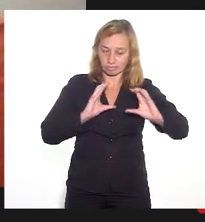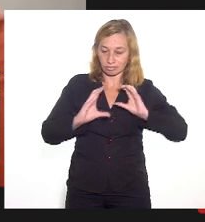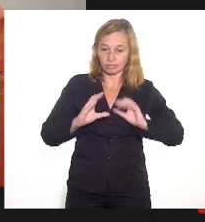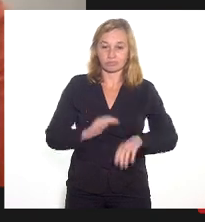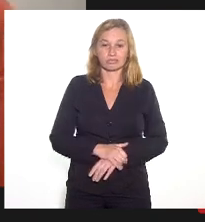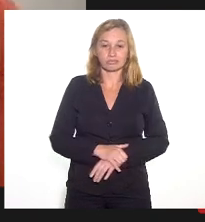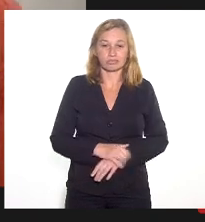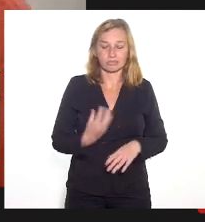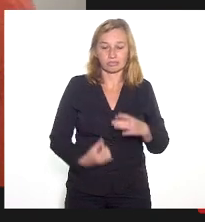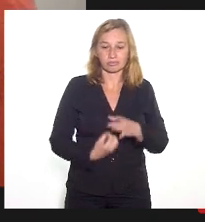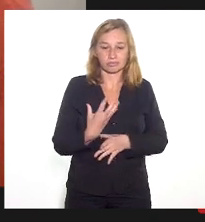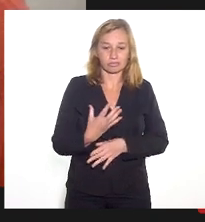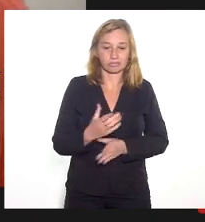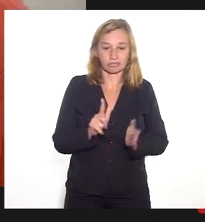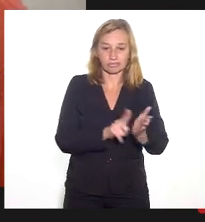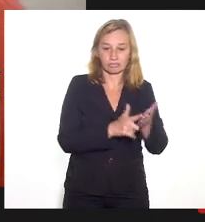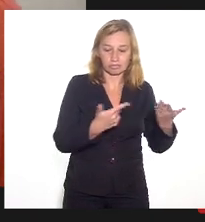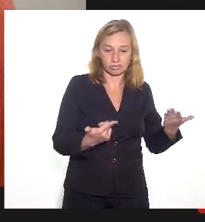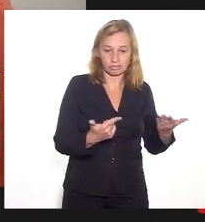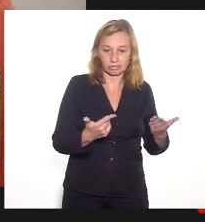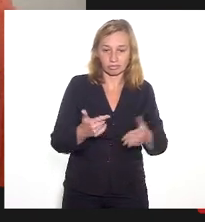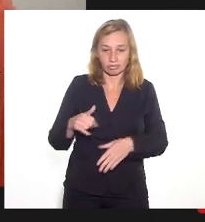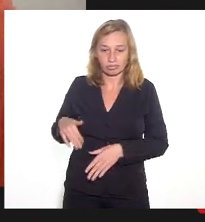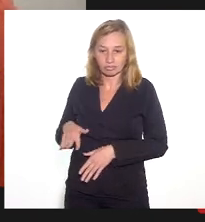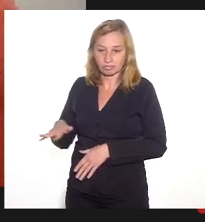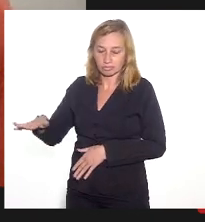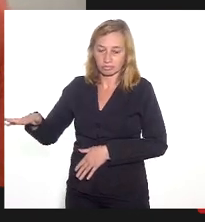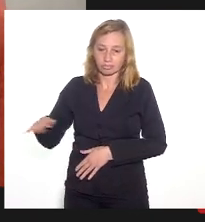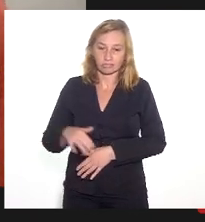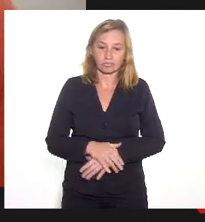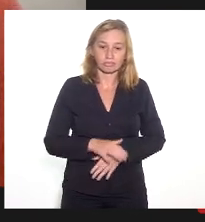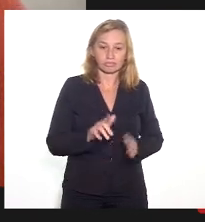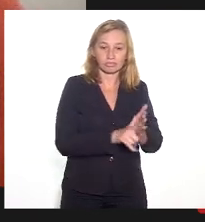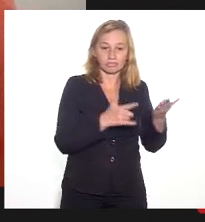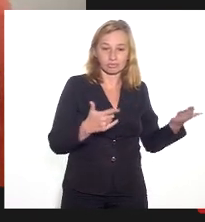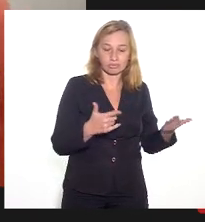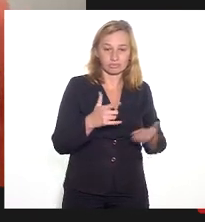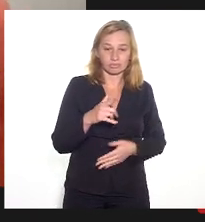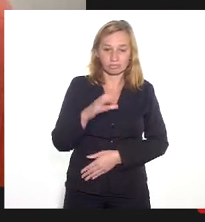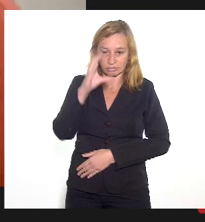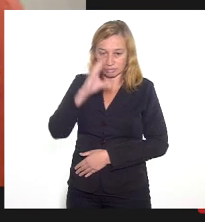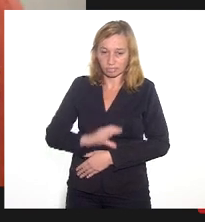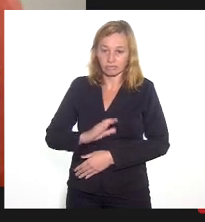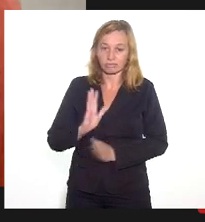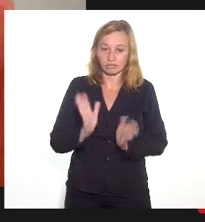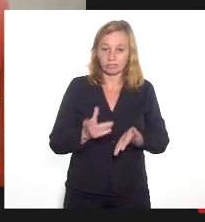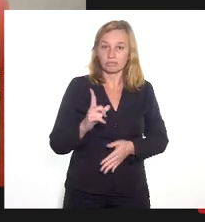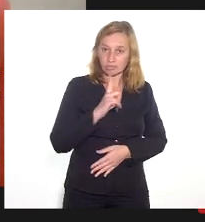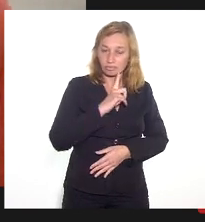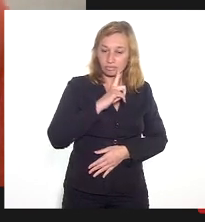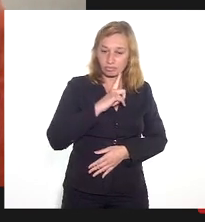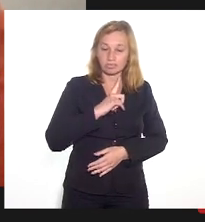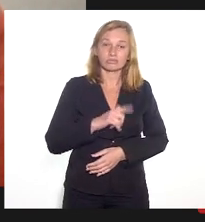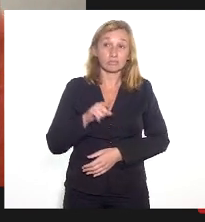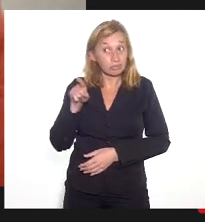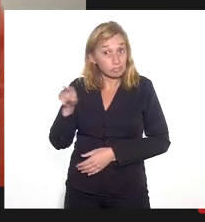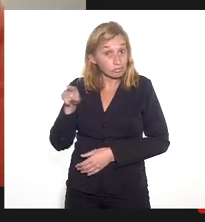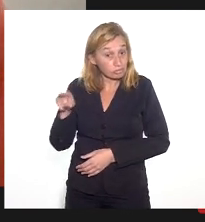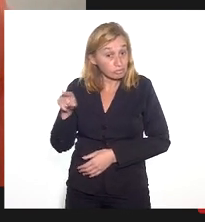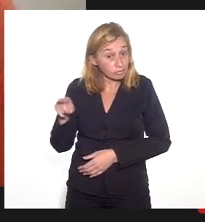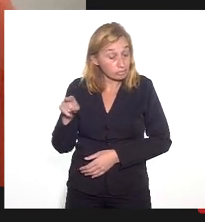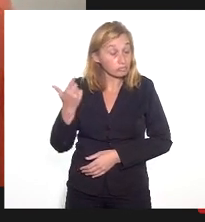eu fundei um jornal comunitário na Favela da Maré, chamado Jornal Cidadão, que ainda hoje existe, que foi ali que